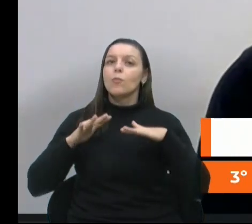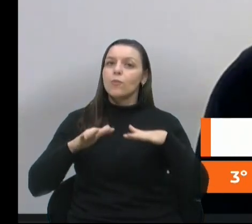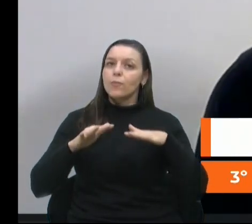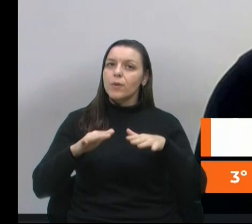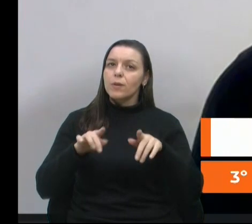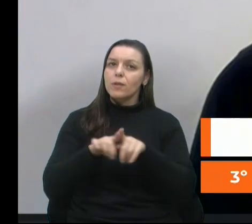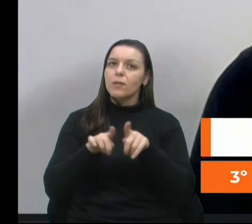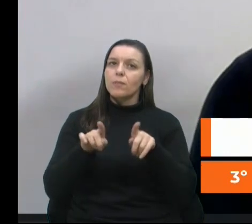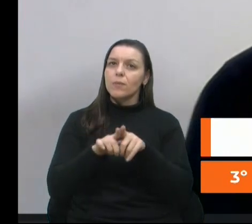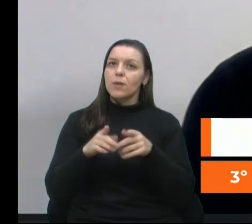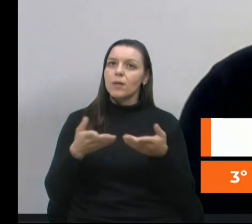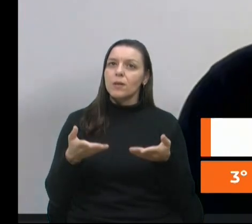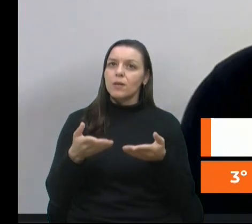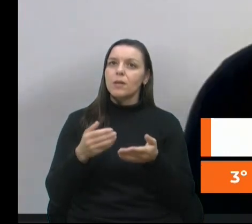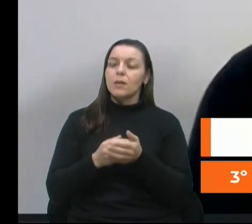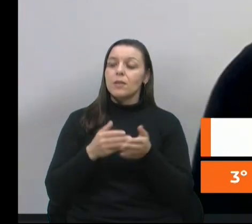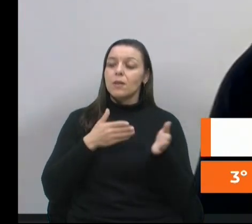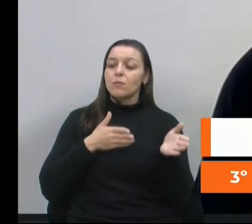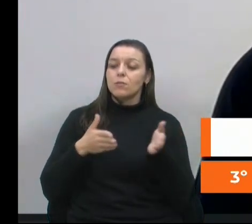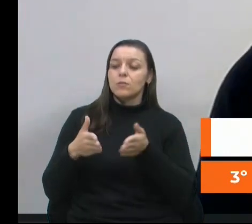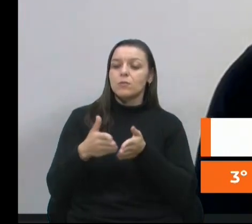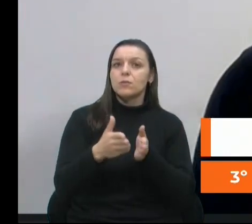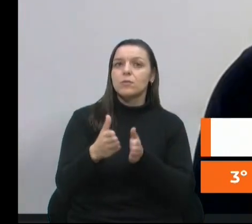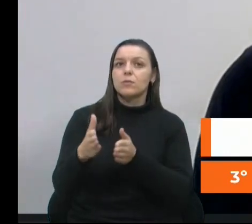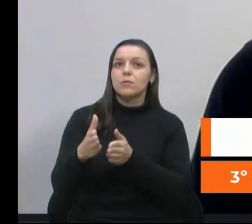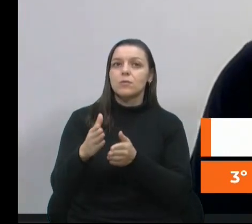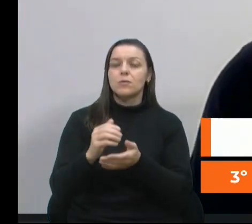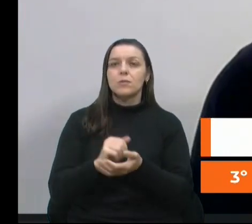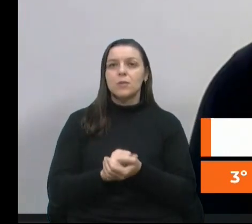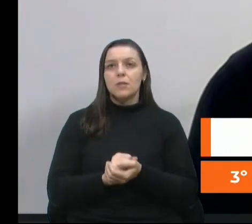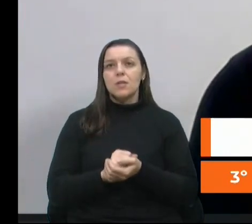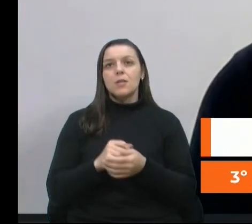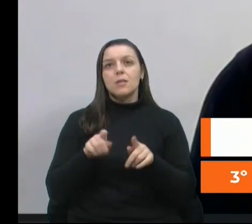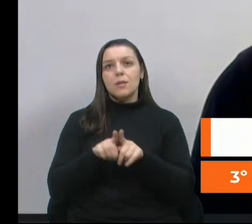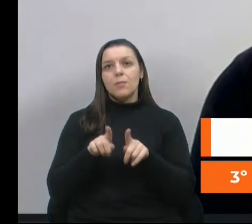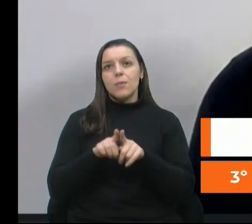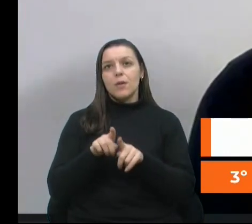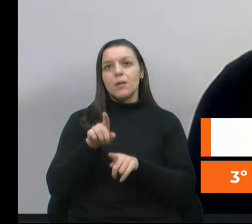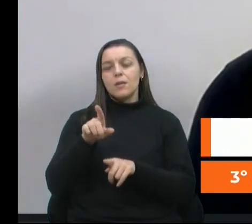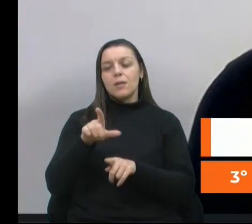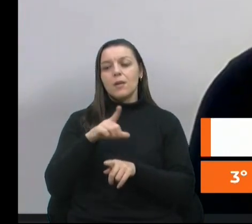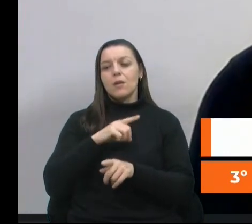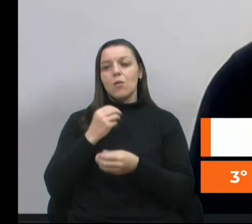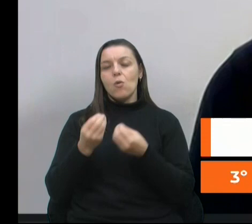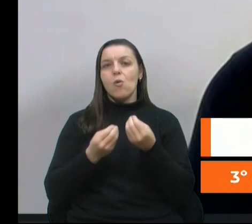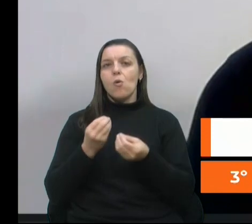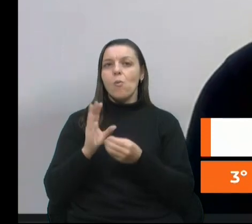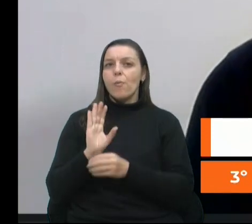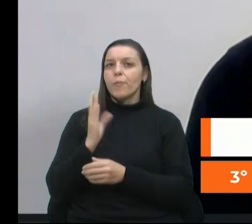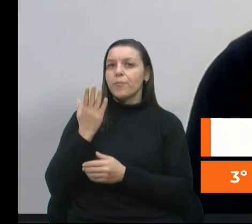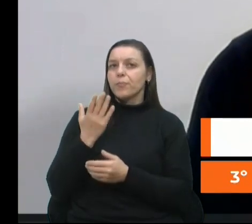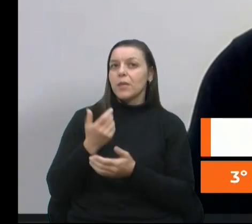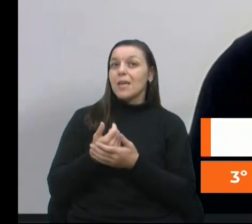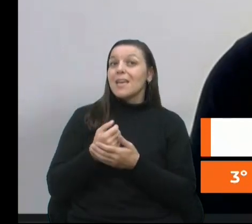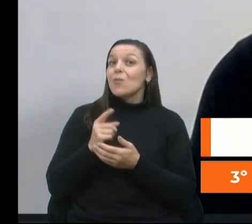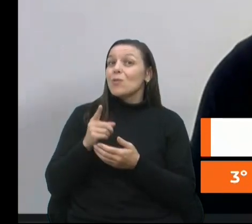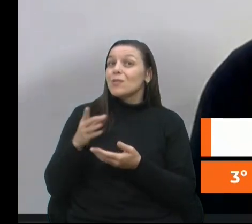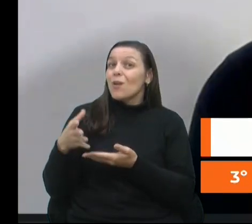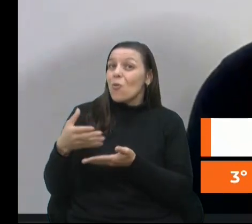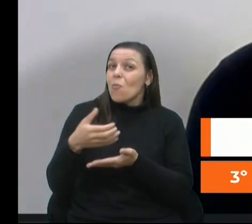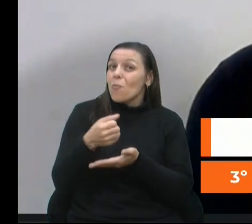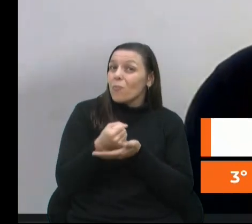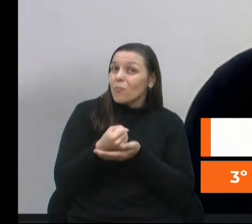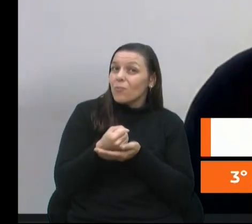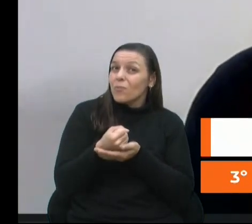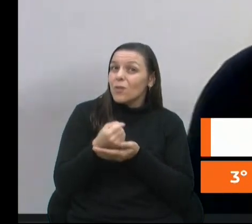é você quem se desloca para determinado cômodo, é você quem pega uma recompensa. E quando você pega uma